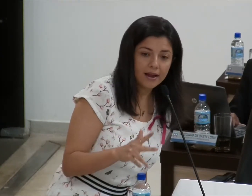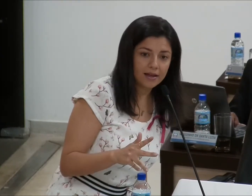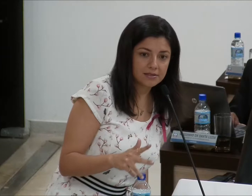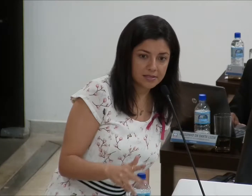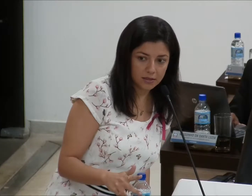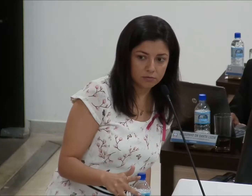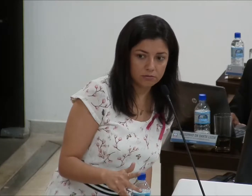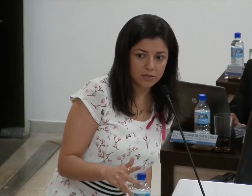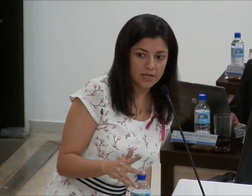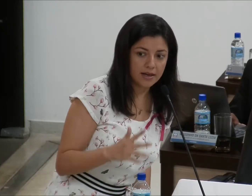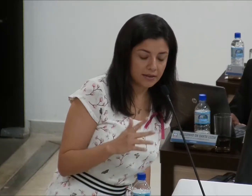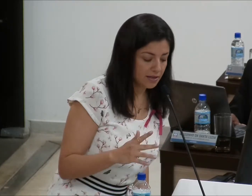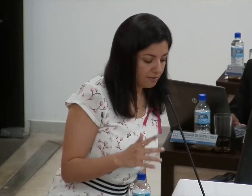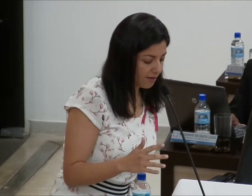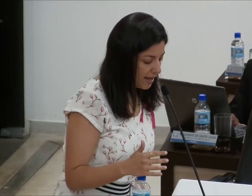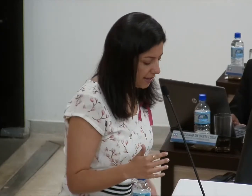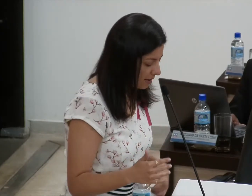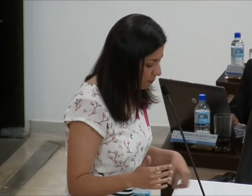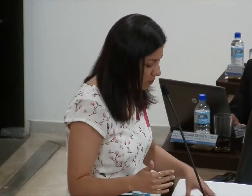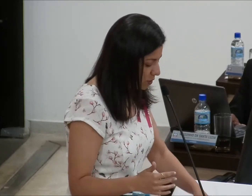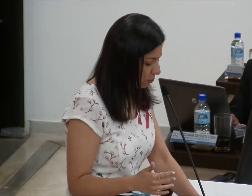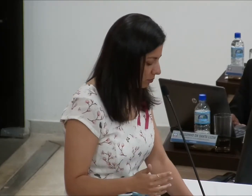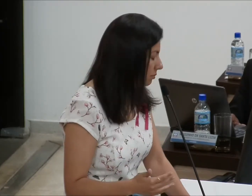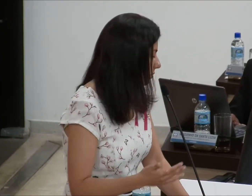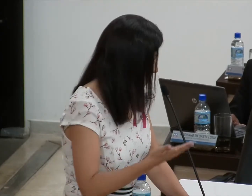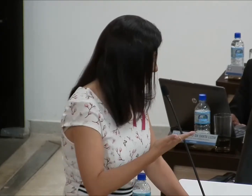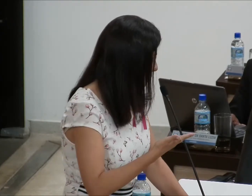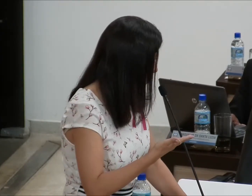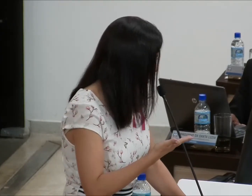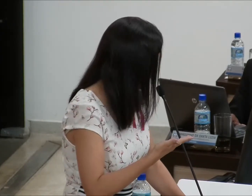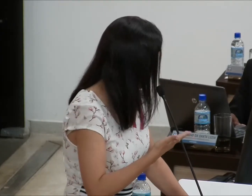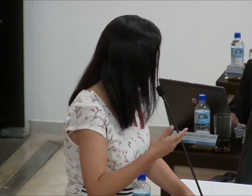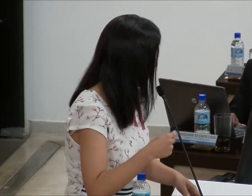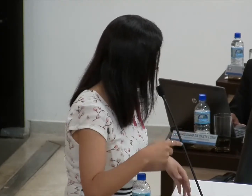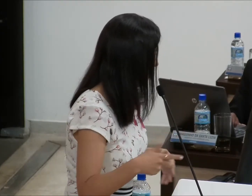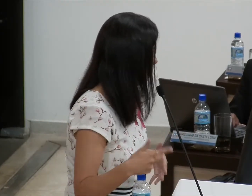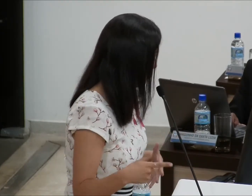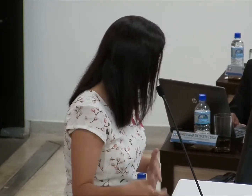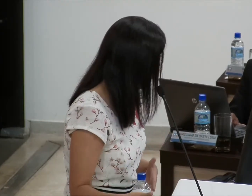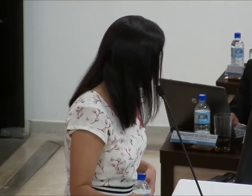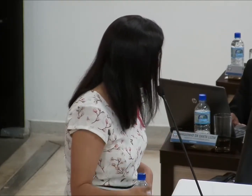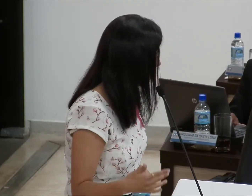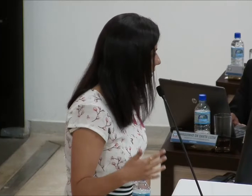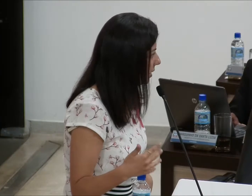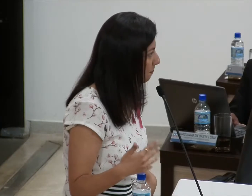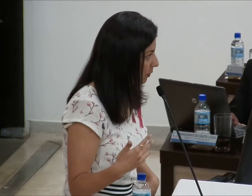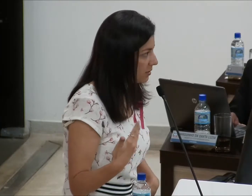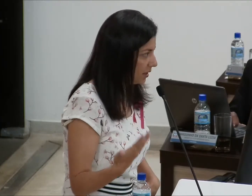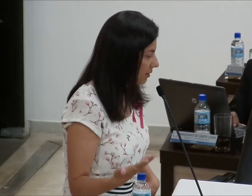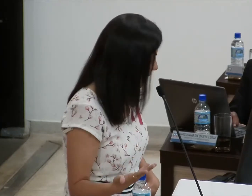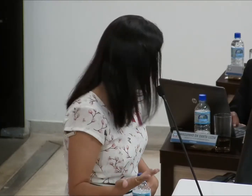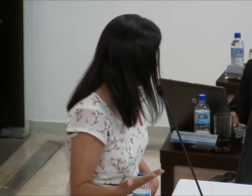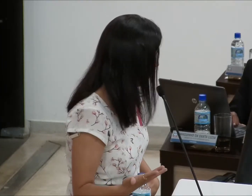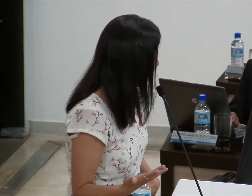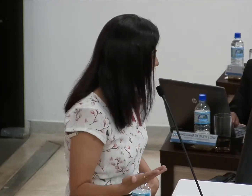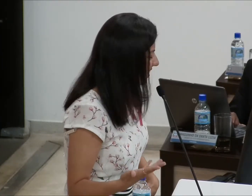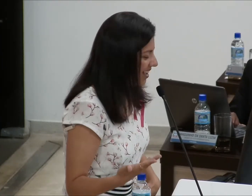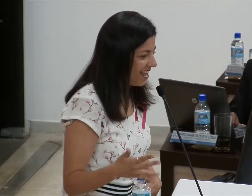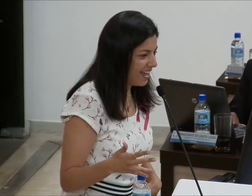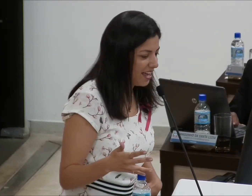com relação, e aqui vai até um pedido também para o líder do governo, que eu estou vendo que está tomando nota, e para o